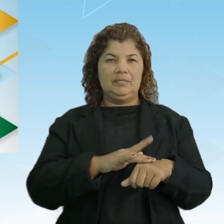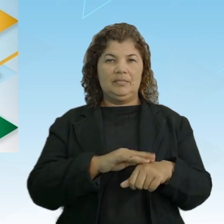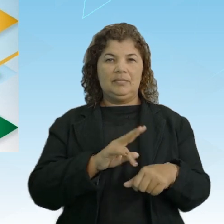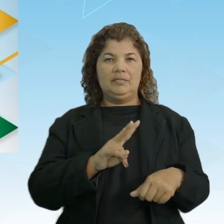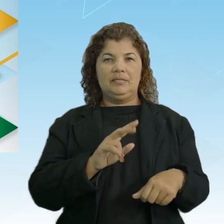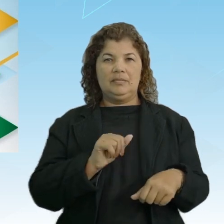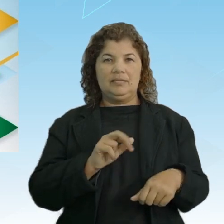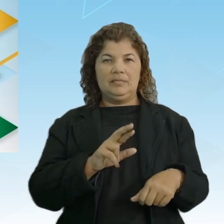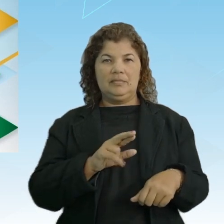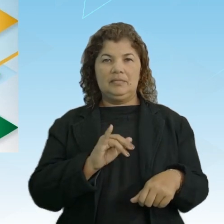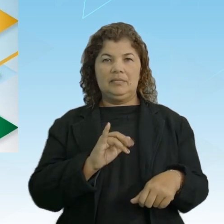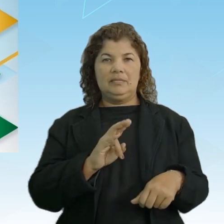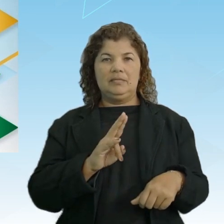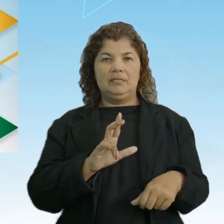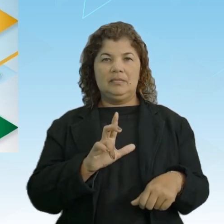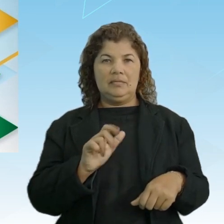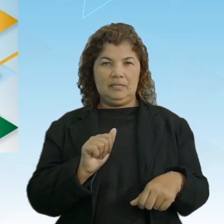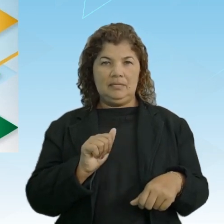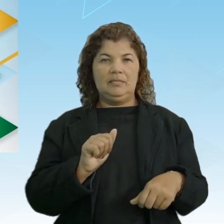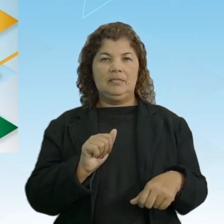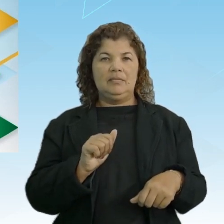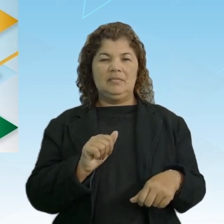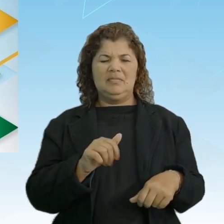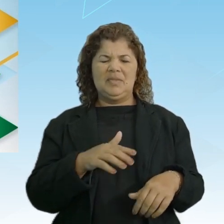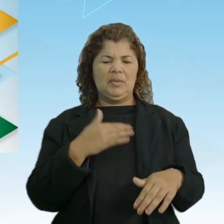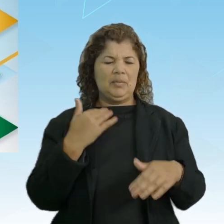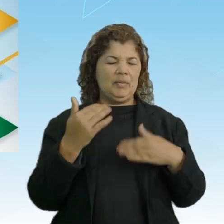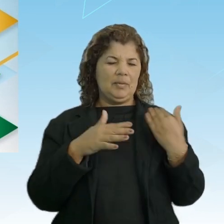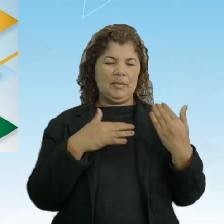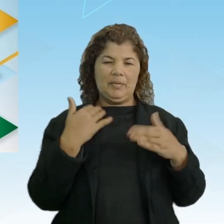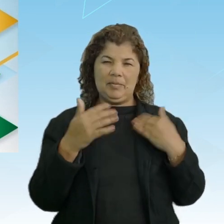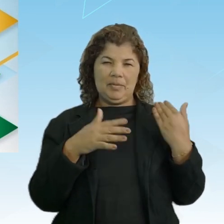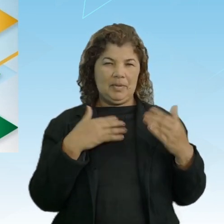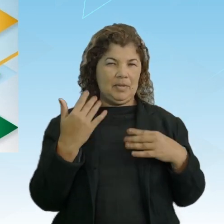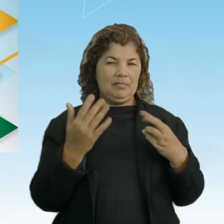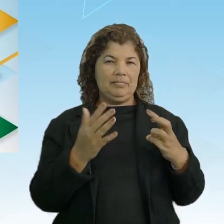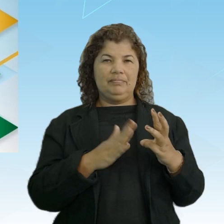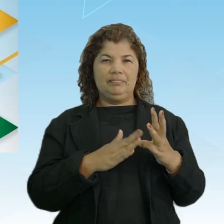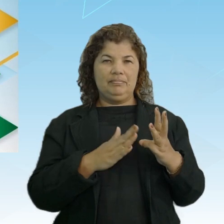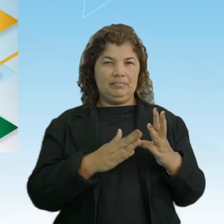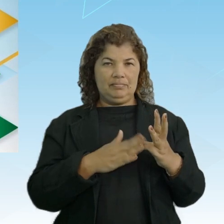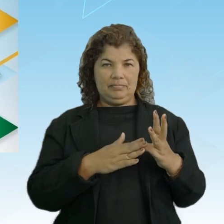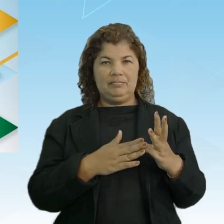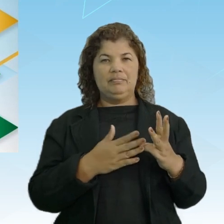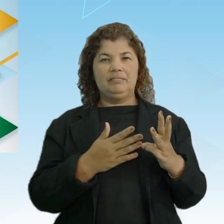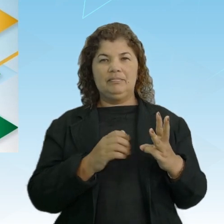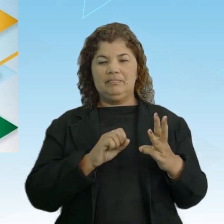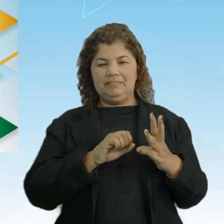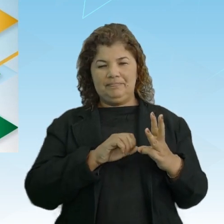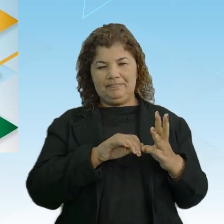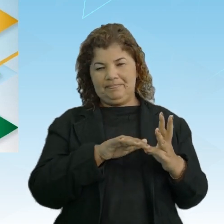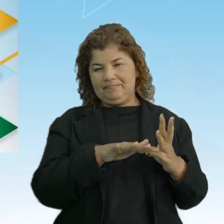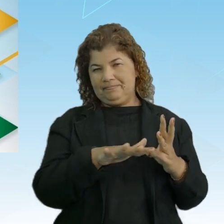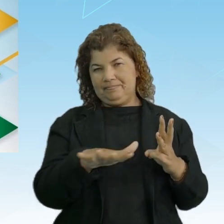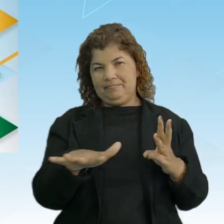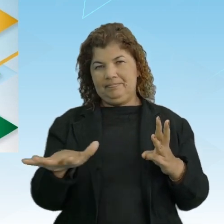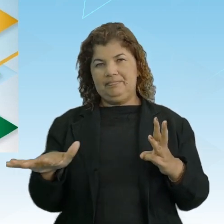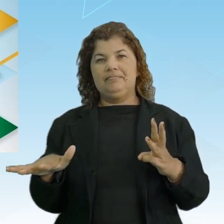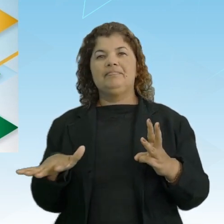dizimou vilas e tribos inteiras, né, de maneira epidêmica